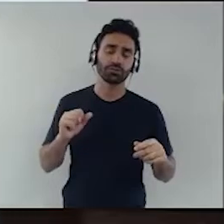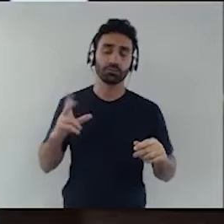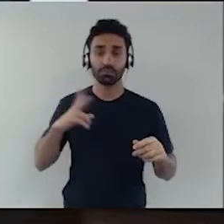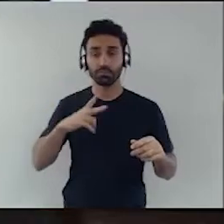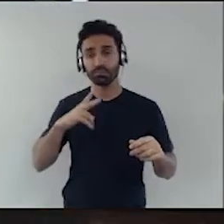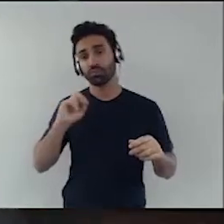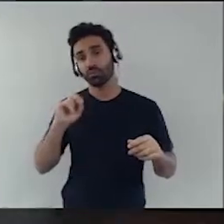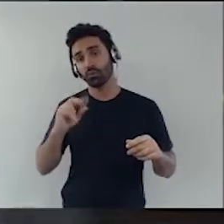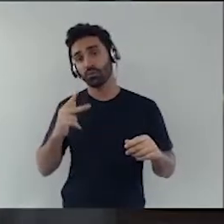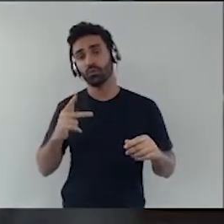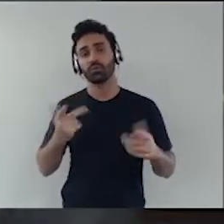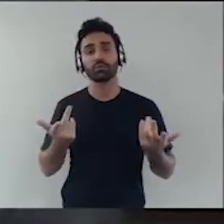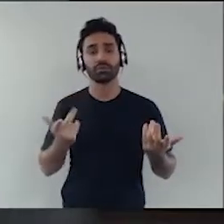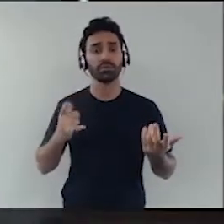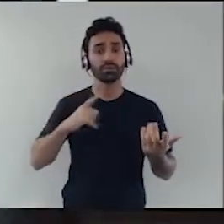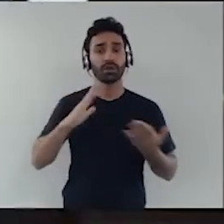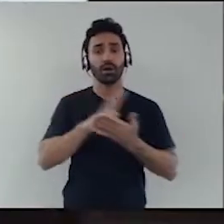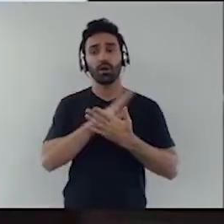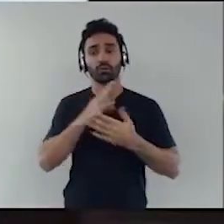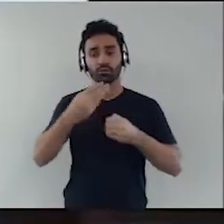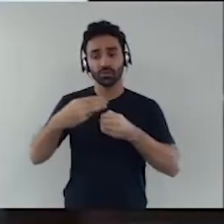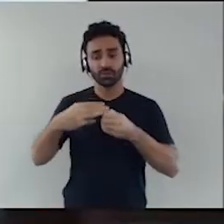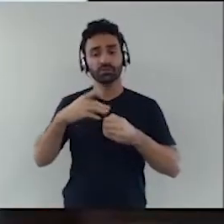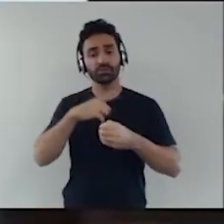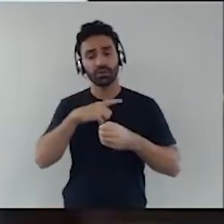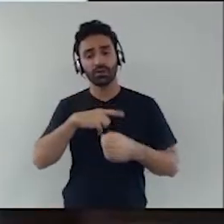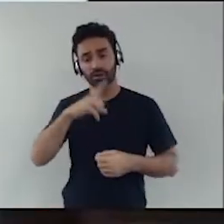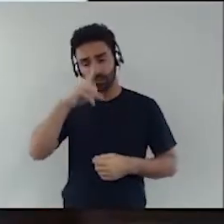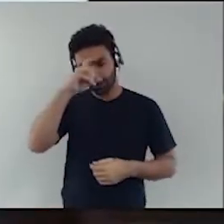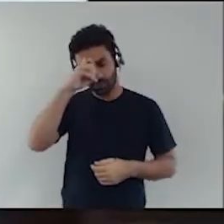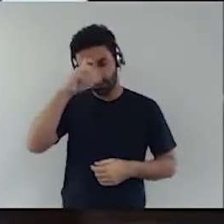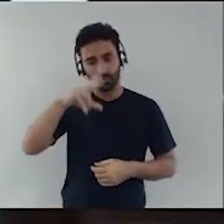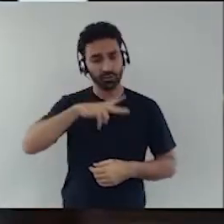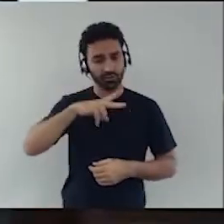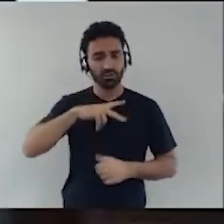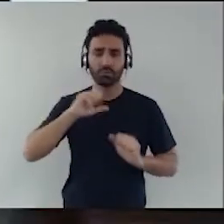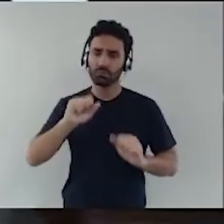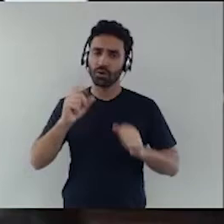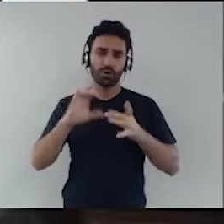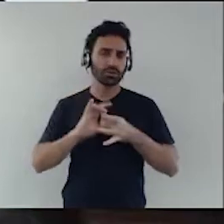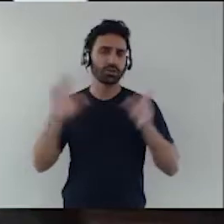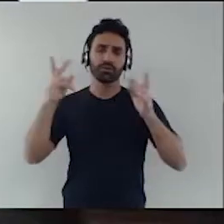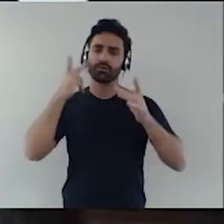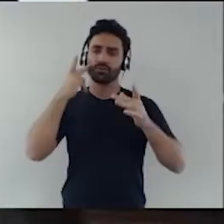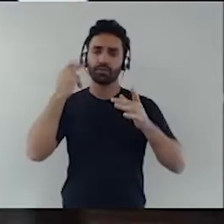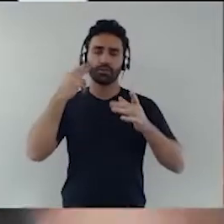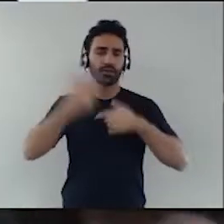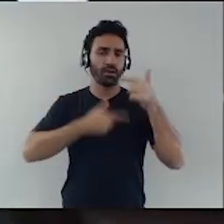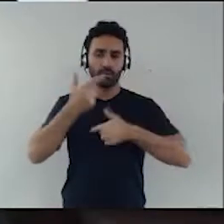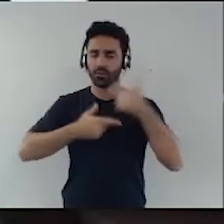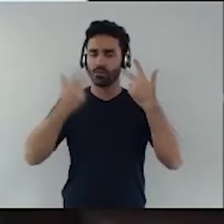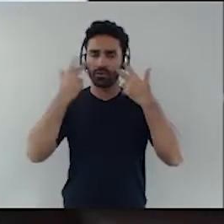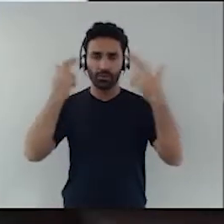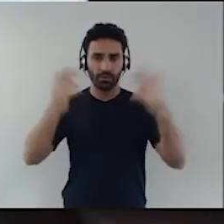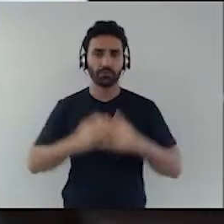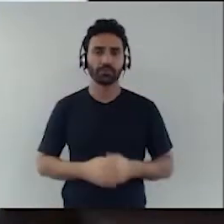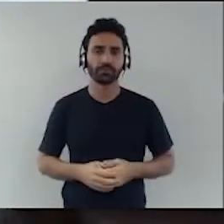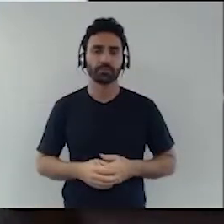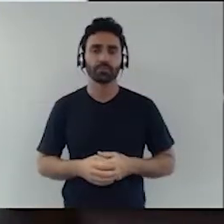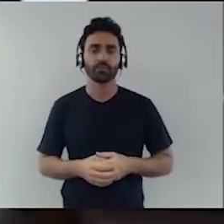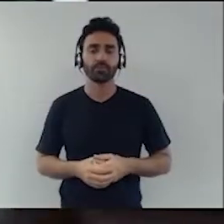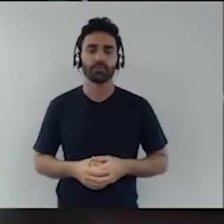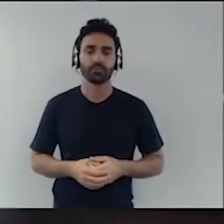temos municípios que têm hospitais privados, né? E podem trabalhar bem. Né? Então, acho que é um cenário